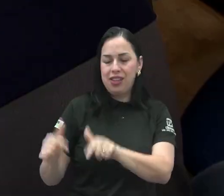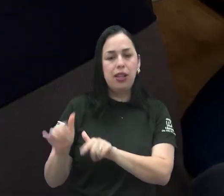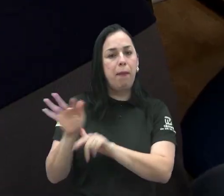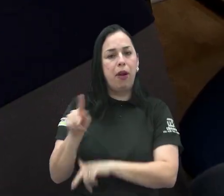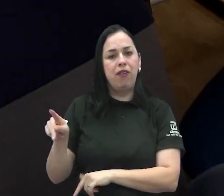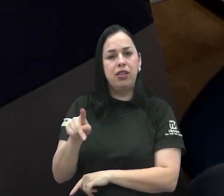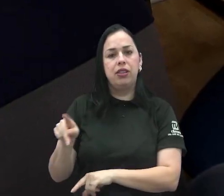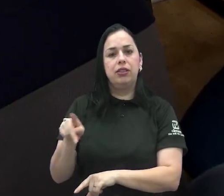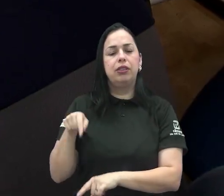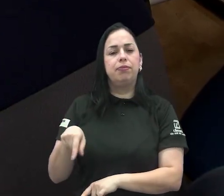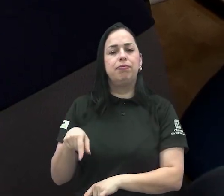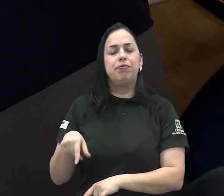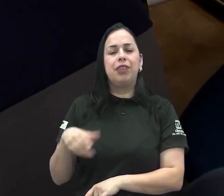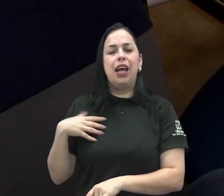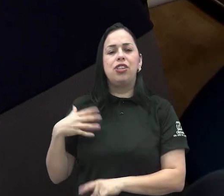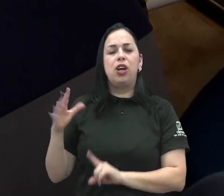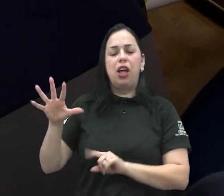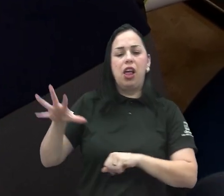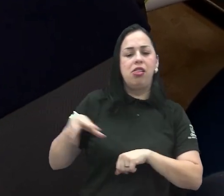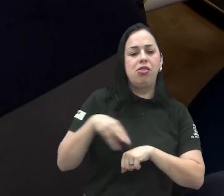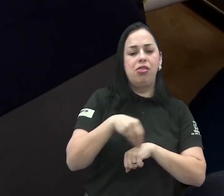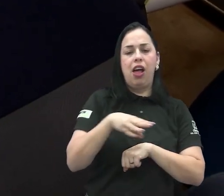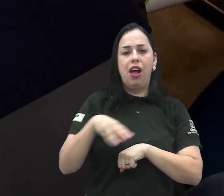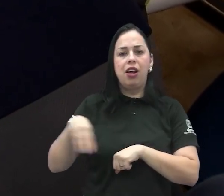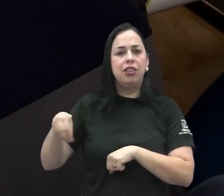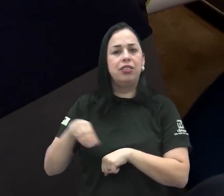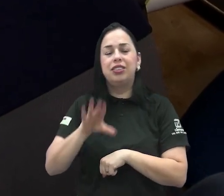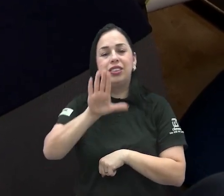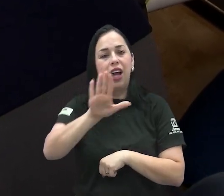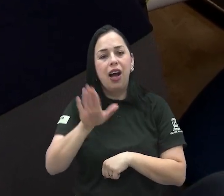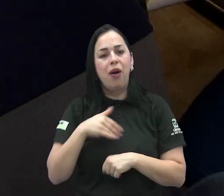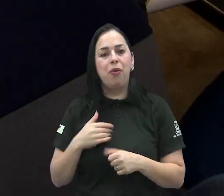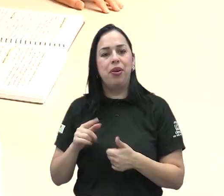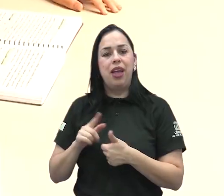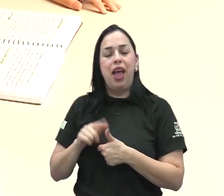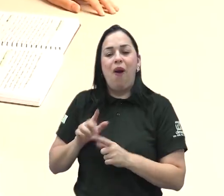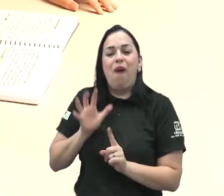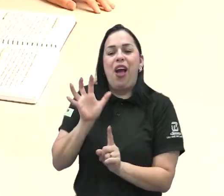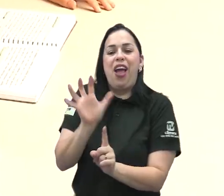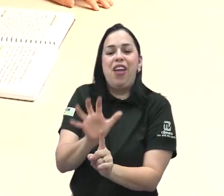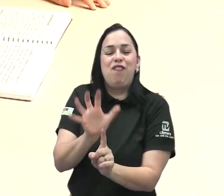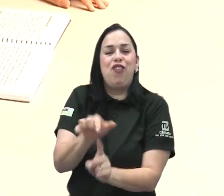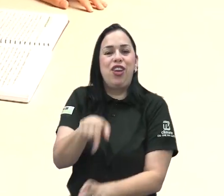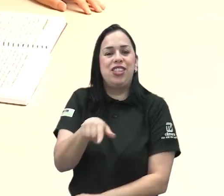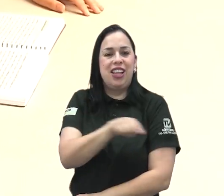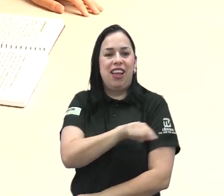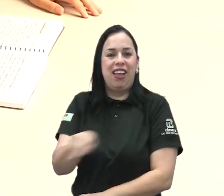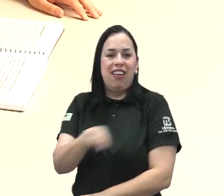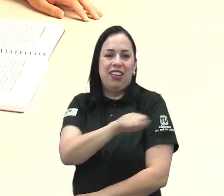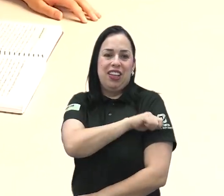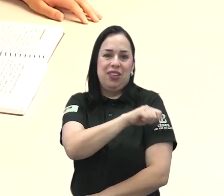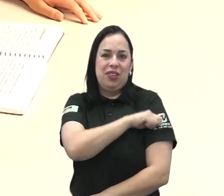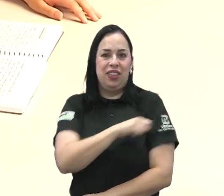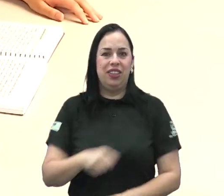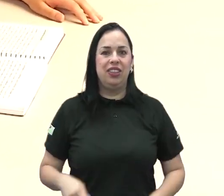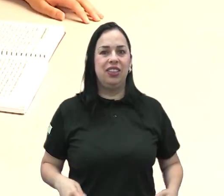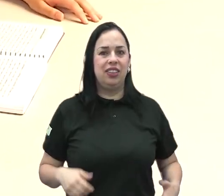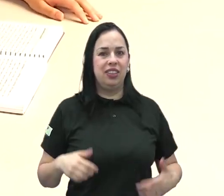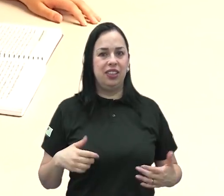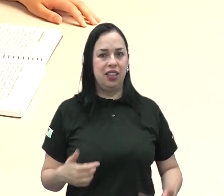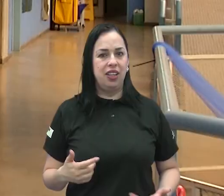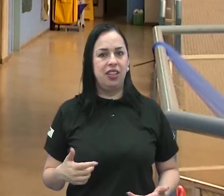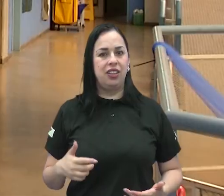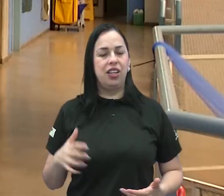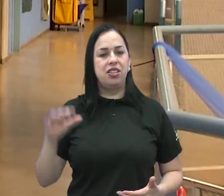professores. Para ele, o docente é mais do que transmissor de conhecimento. É o primeiro influenciador na vida de uma